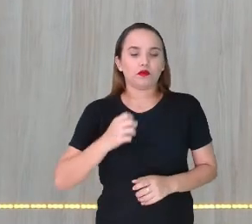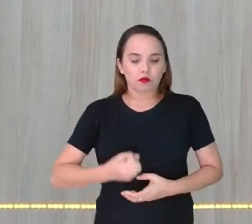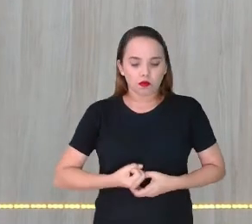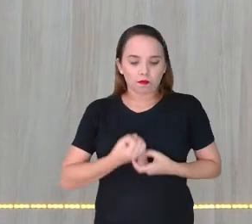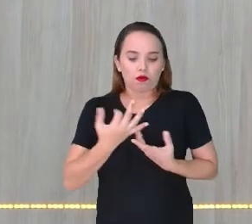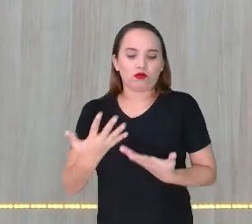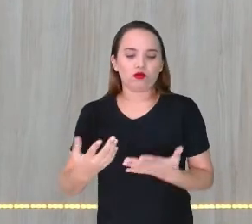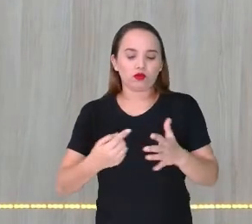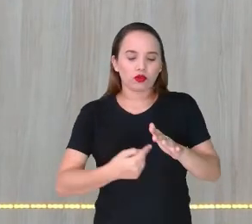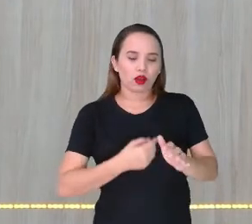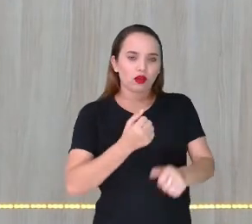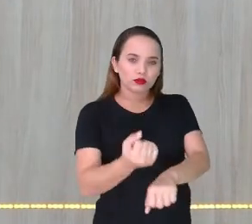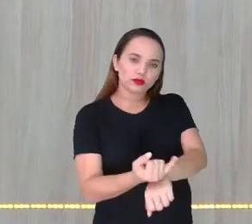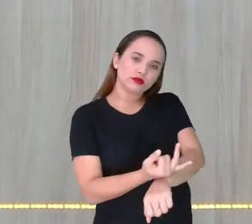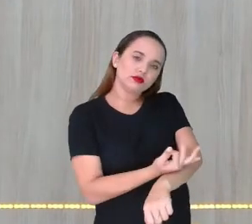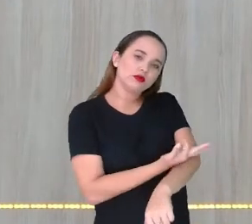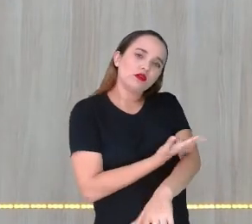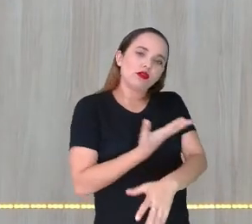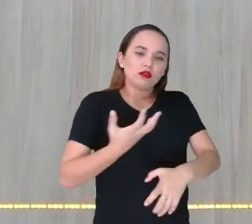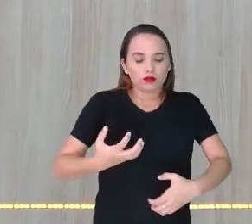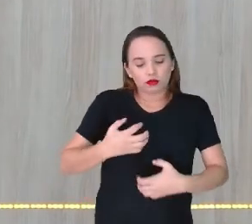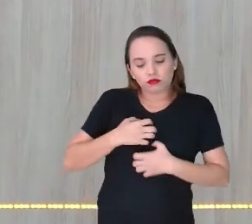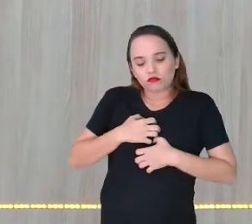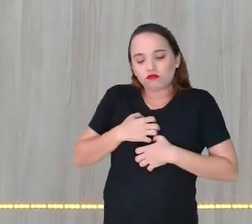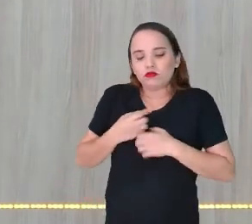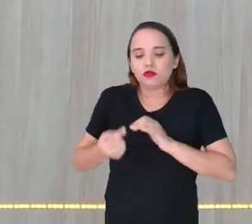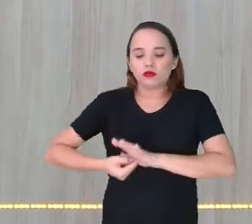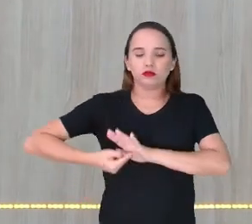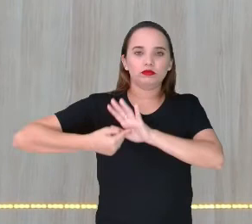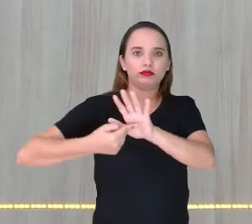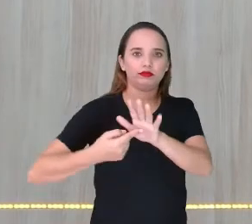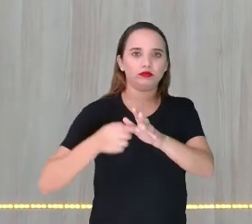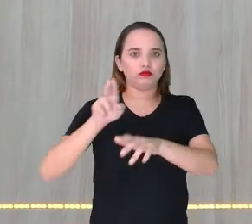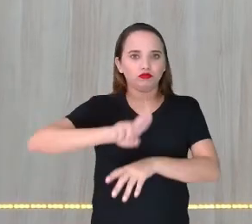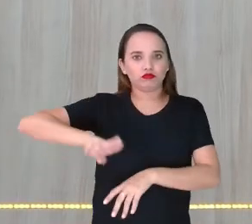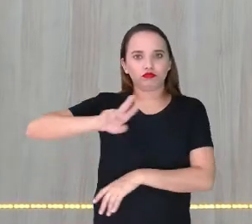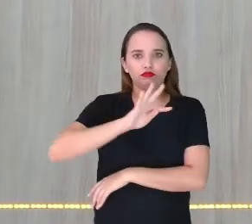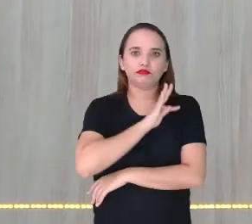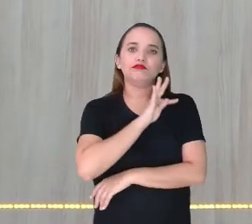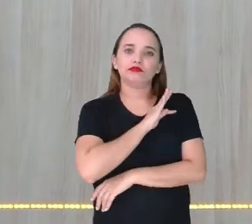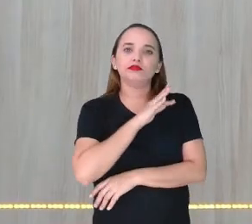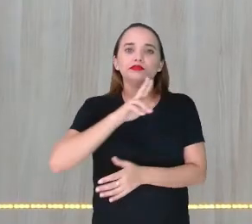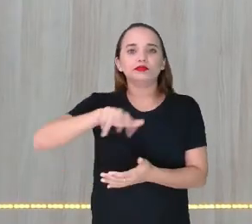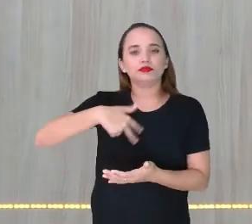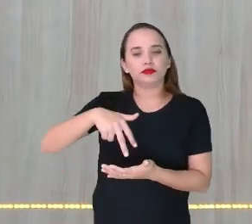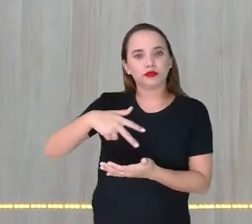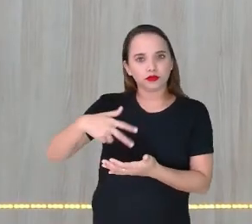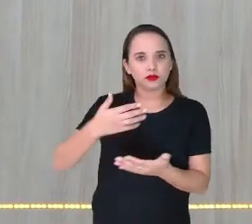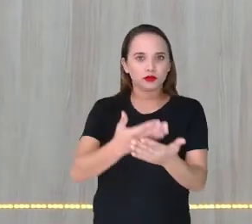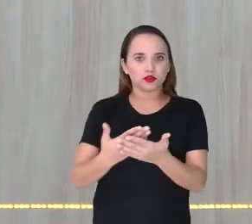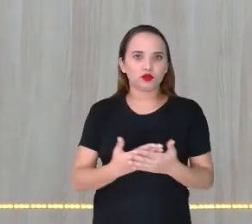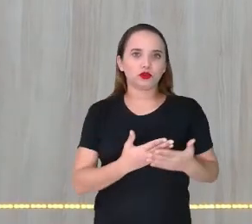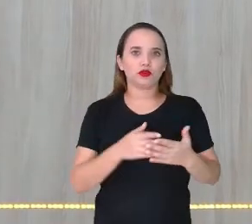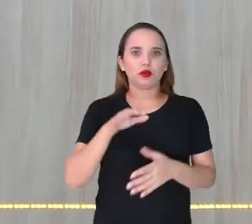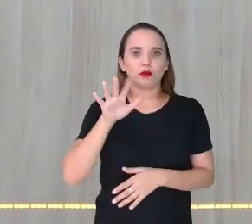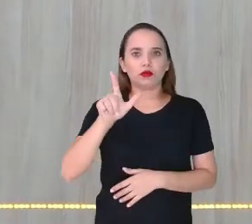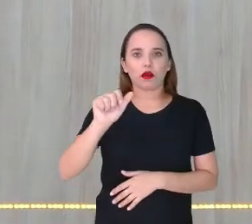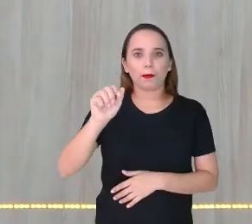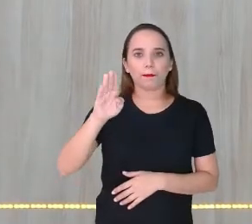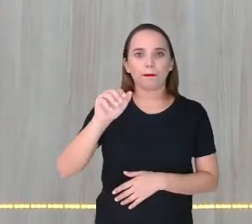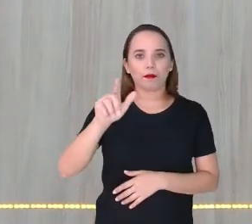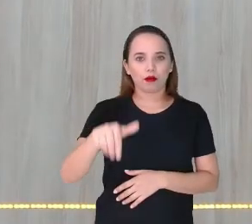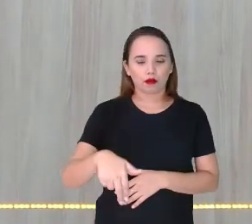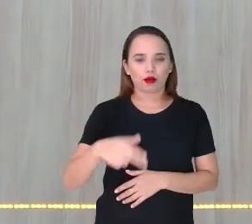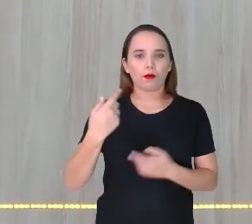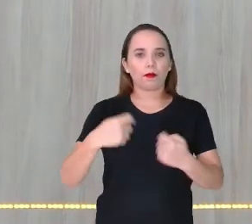sentimentos, né, à mostra, para quem estava ali assistindo, através de técnicas que foram estudadas por Laban, a gente